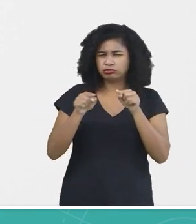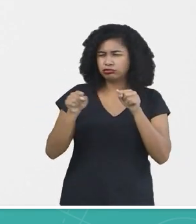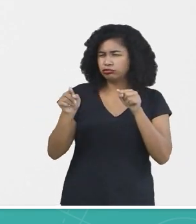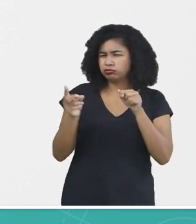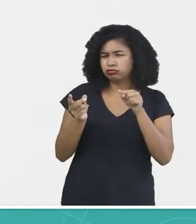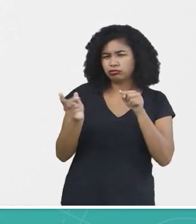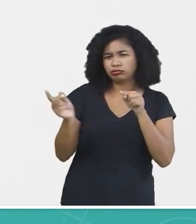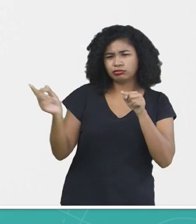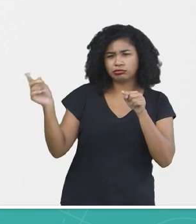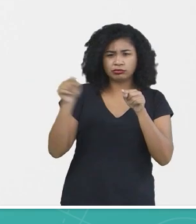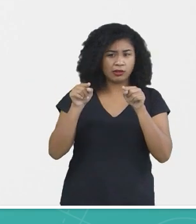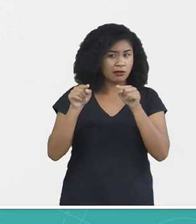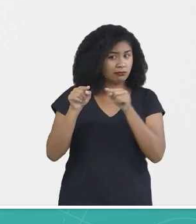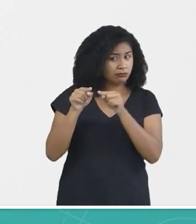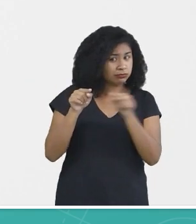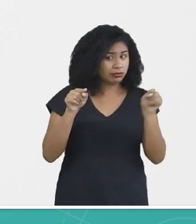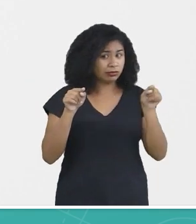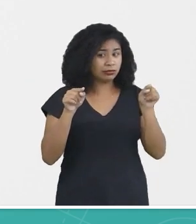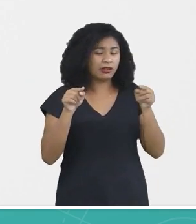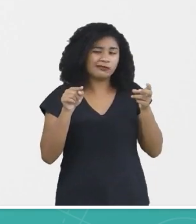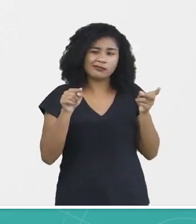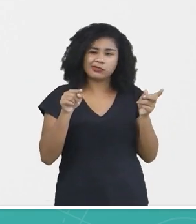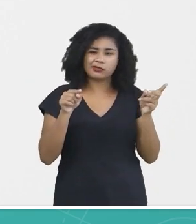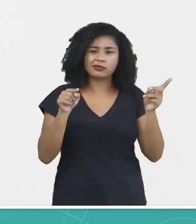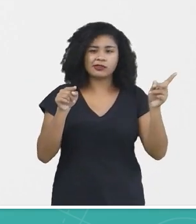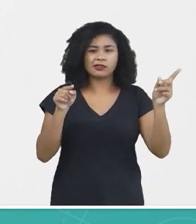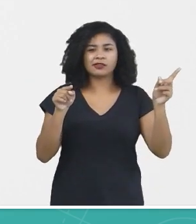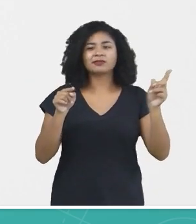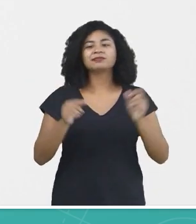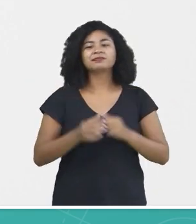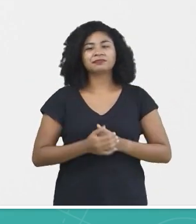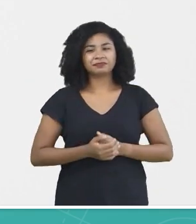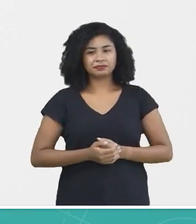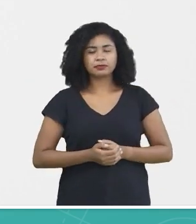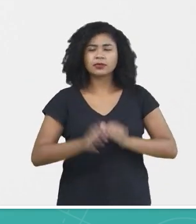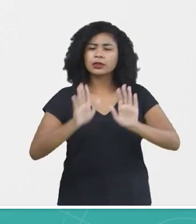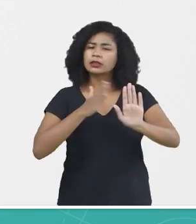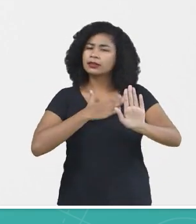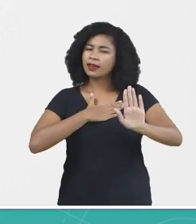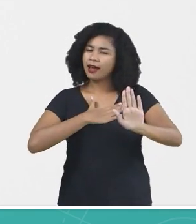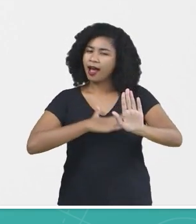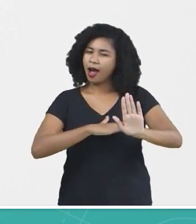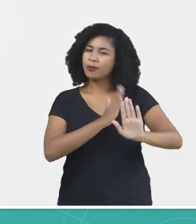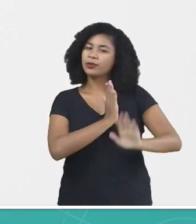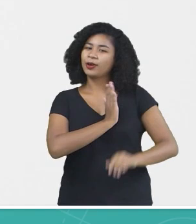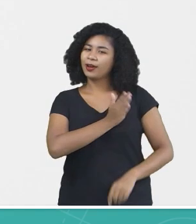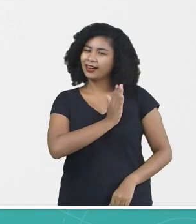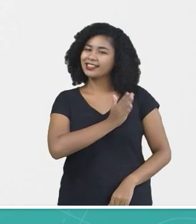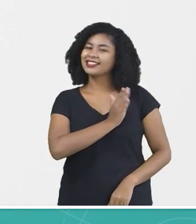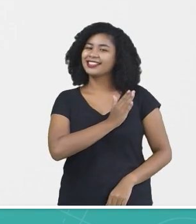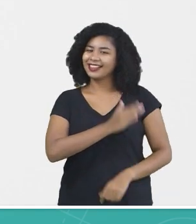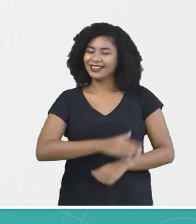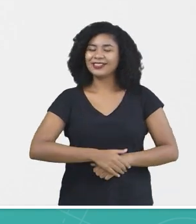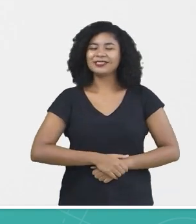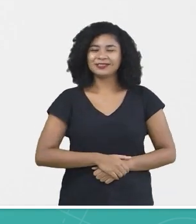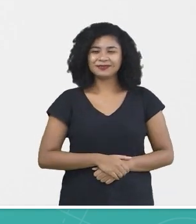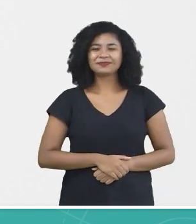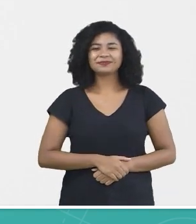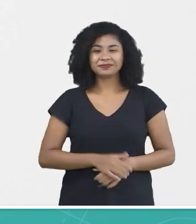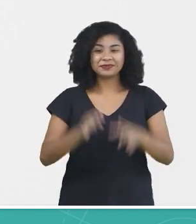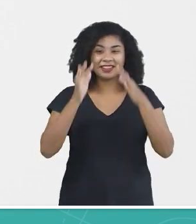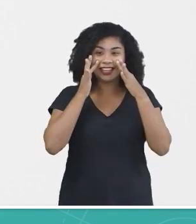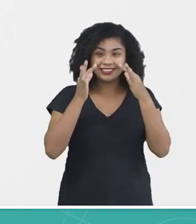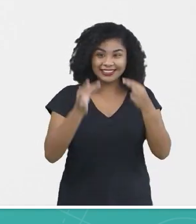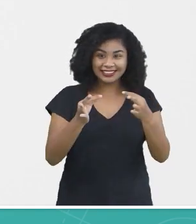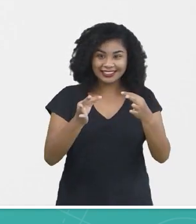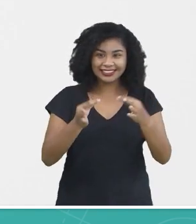ampla do infinito. Mas calma aí, calma o coração e se liga nessas informações, tá? Então, nós temos a